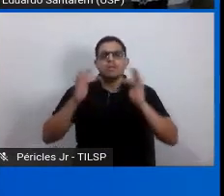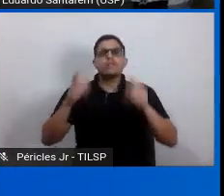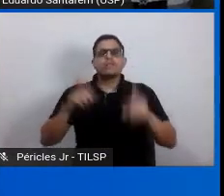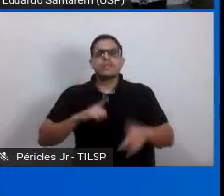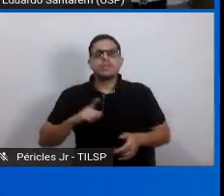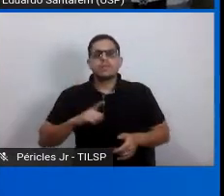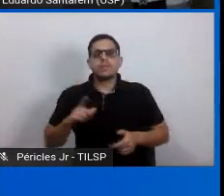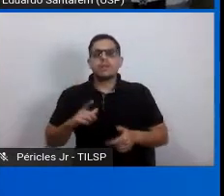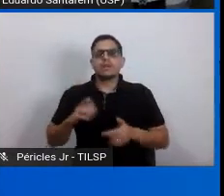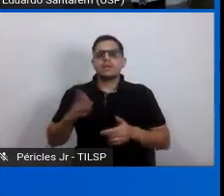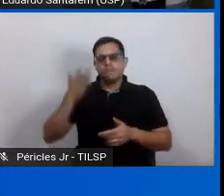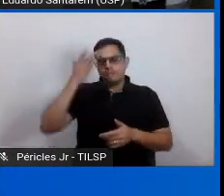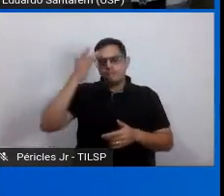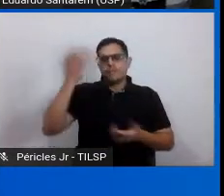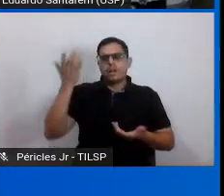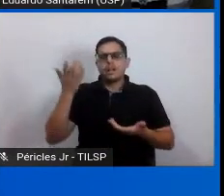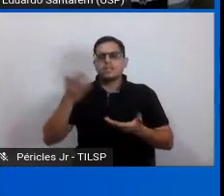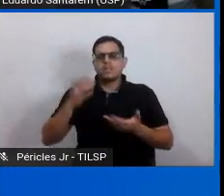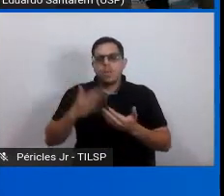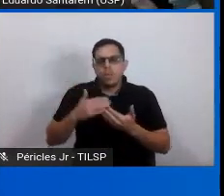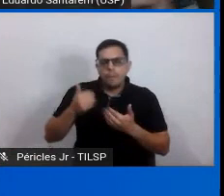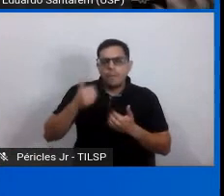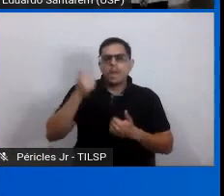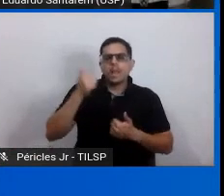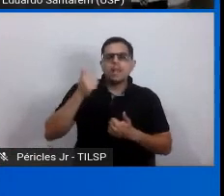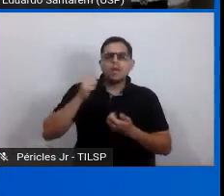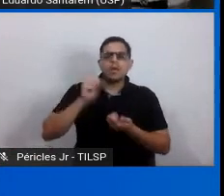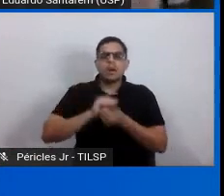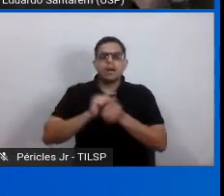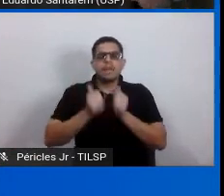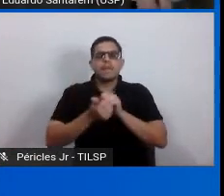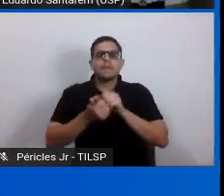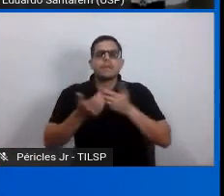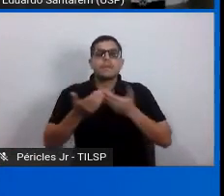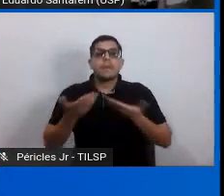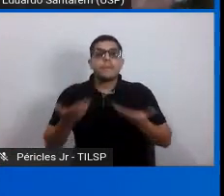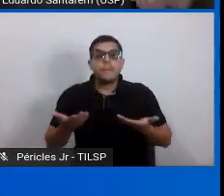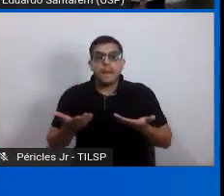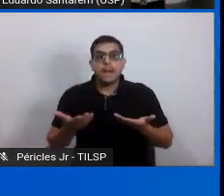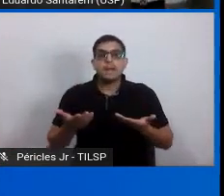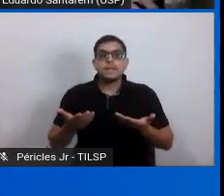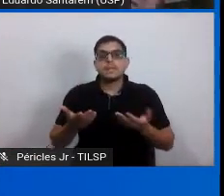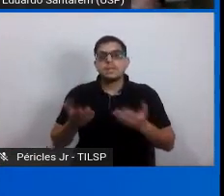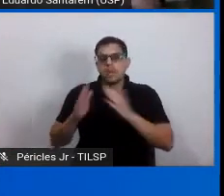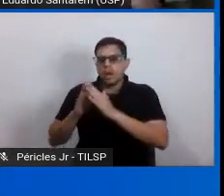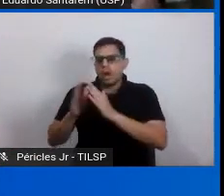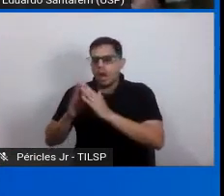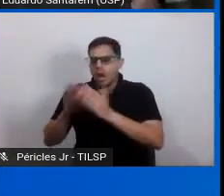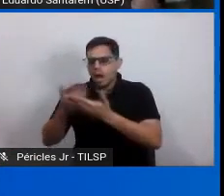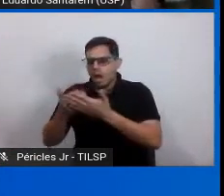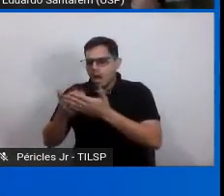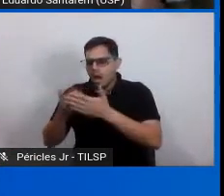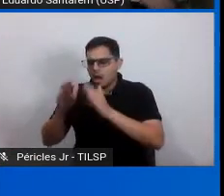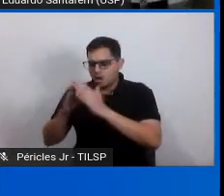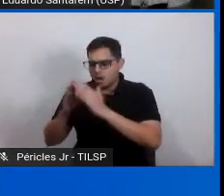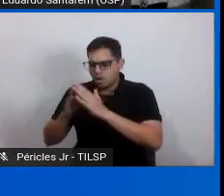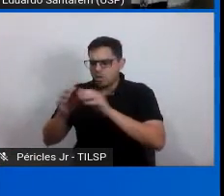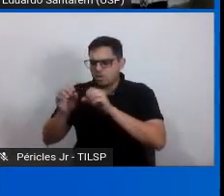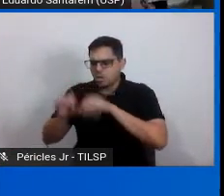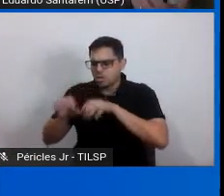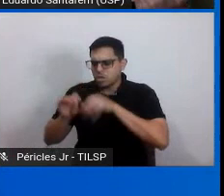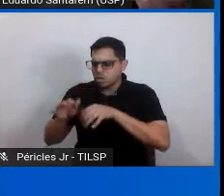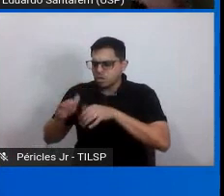quesitos mas eu acho que a nossa estrutura é escolar precisa melhorar muito né acho que a gente tem que fazer